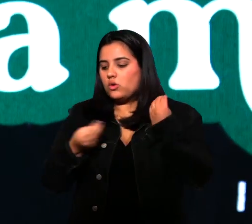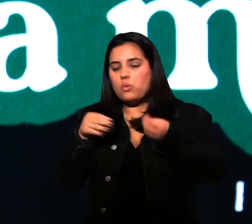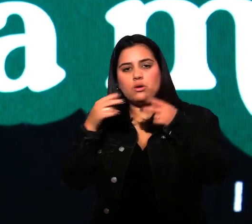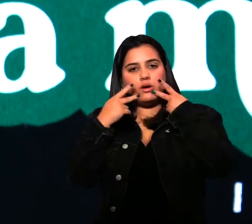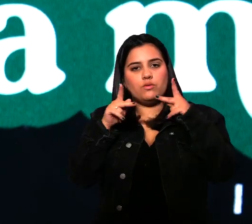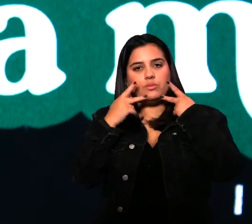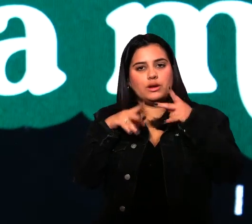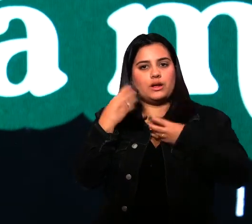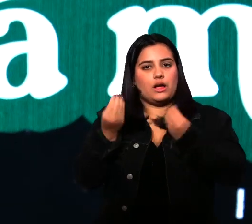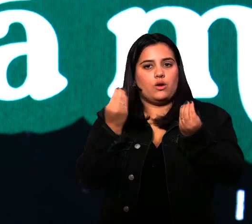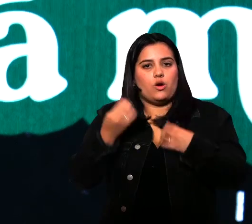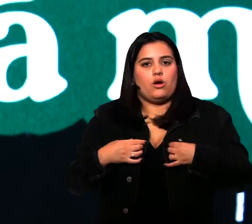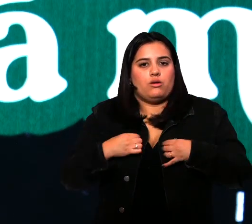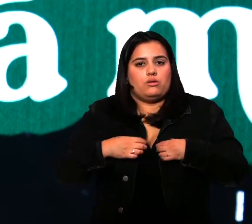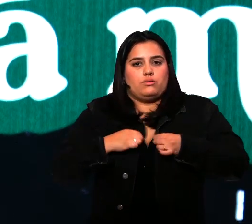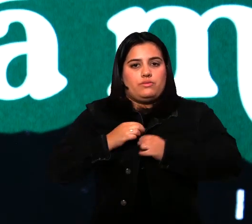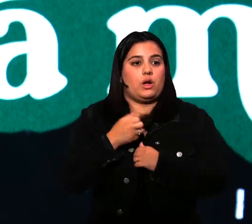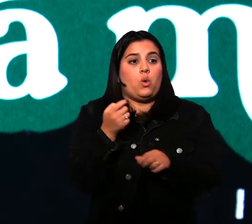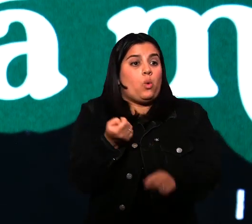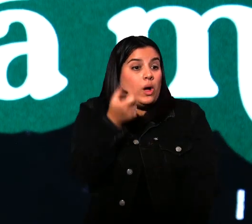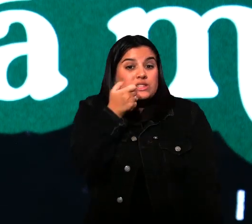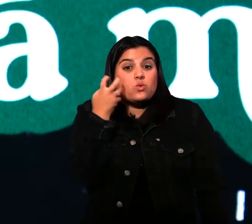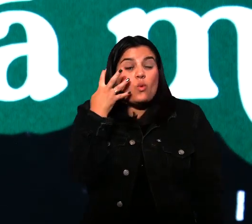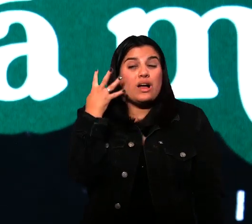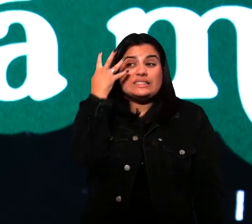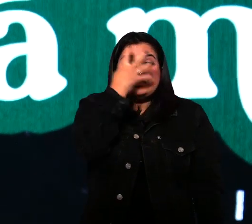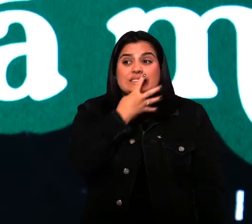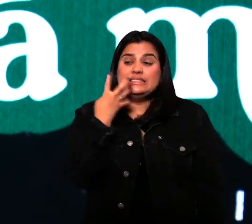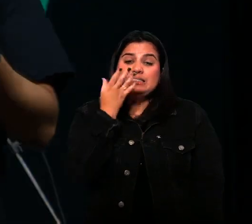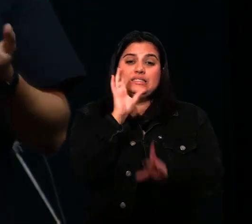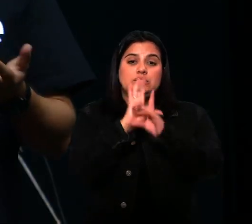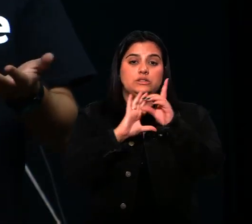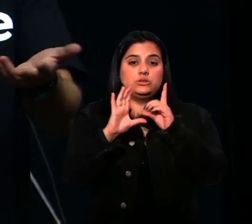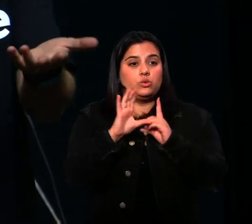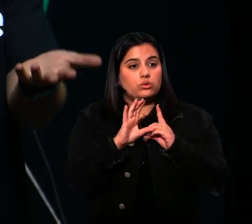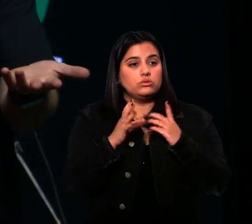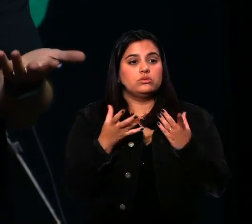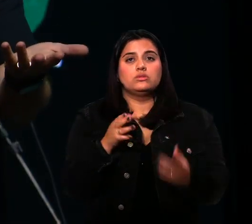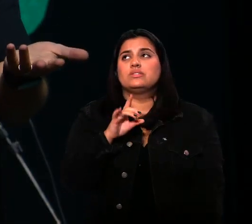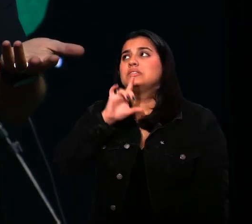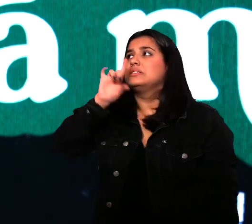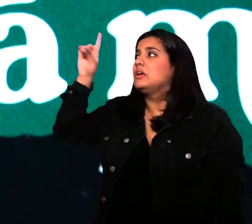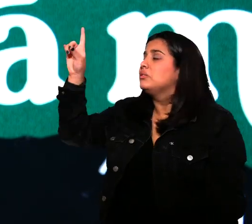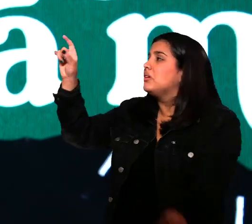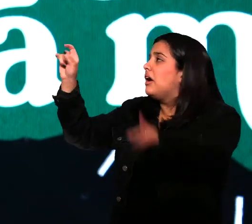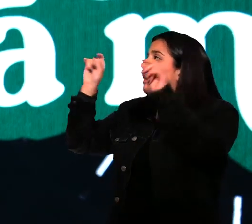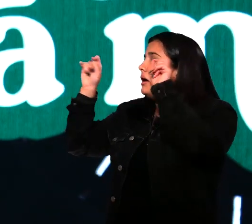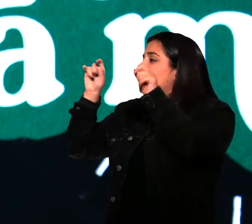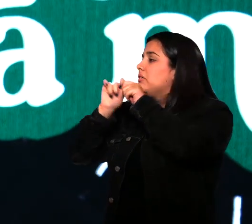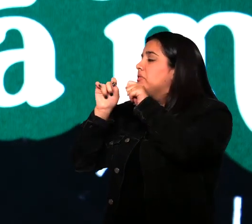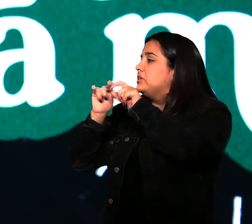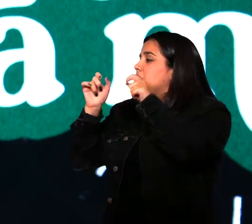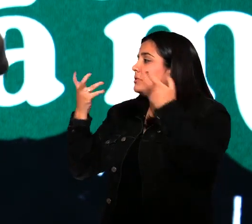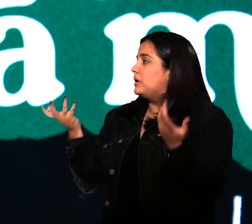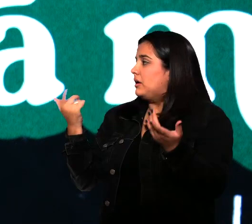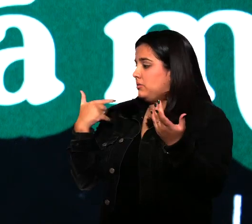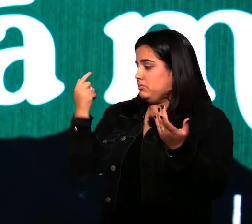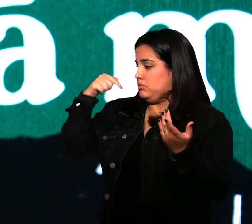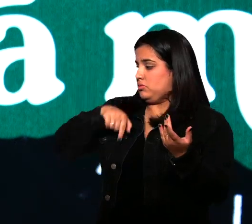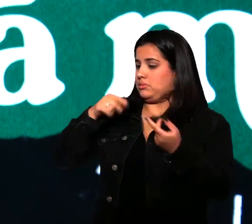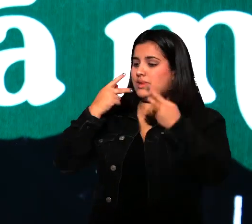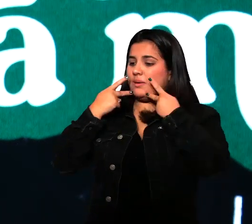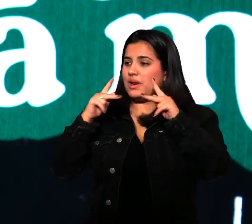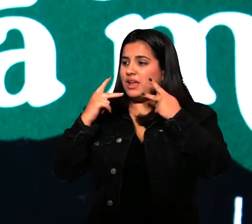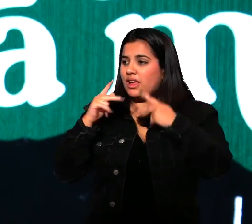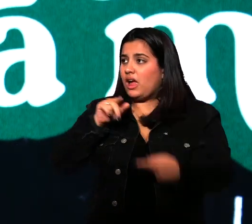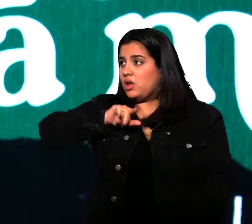Vamos sair daqui, vai dar 4 horas esse culto, gente. Ele orou e falou assim, Deus, o que eu faço? Eu vim aqui para pregar, o pessoal me trouxe de São